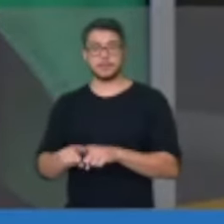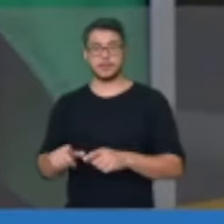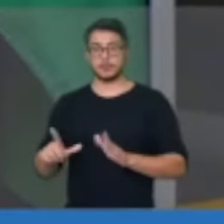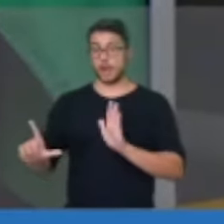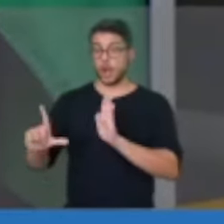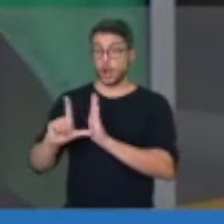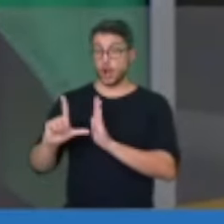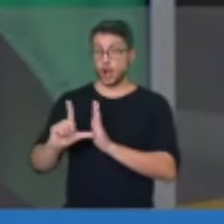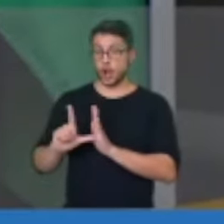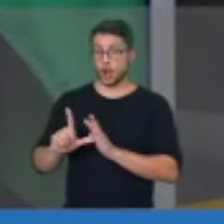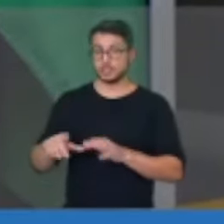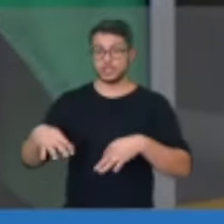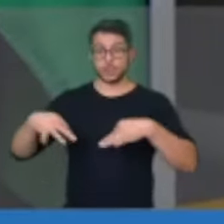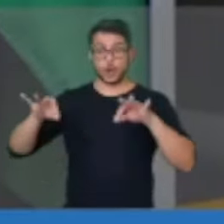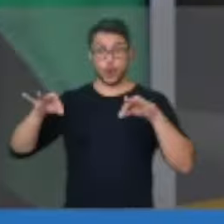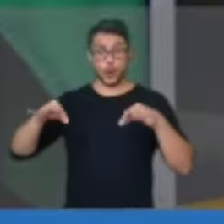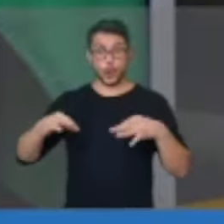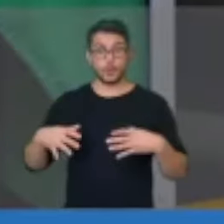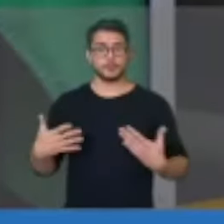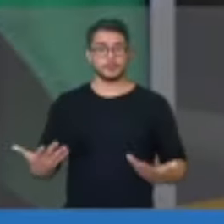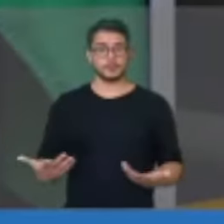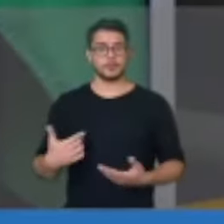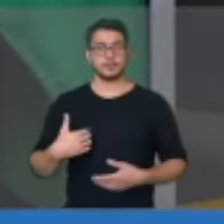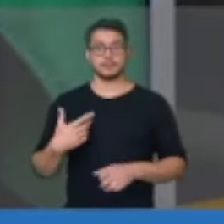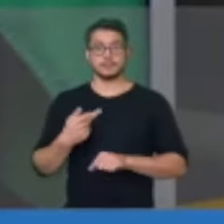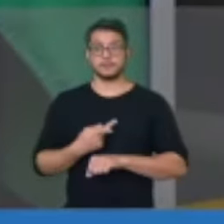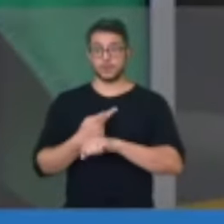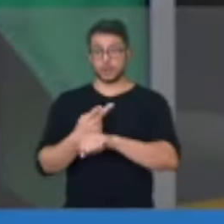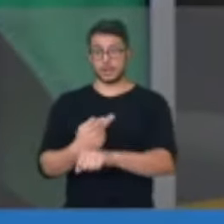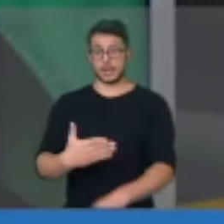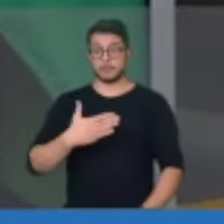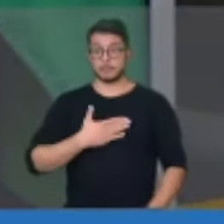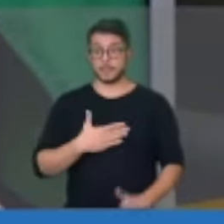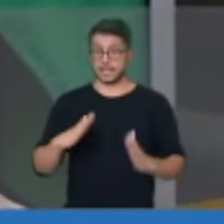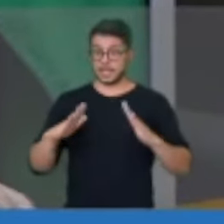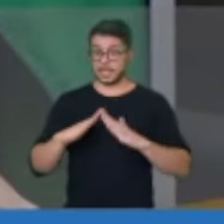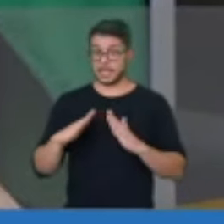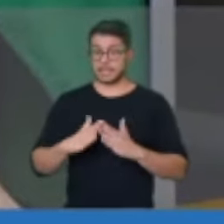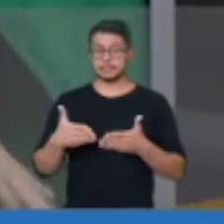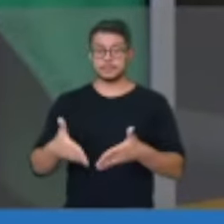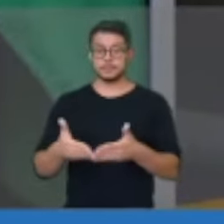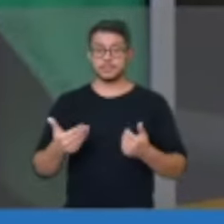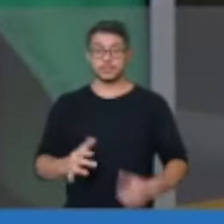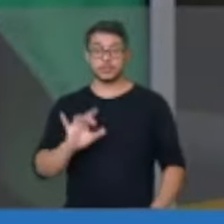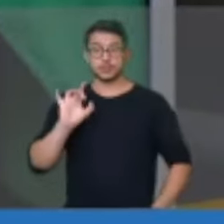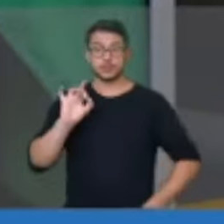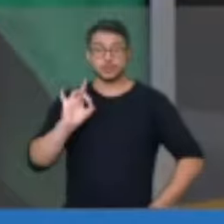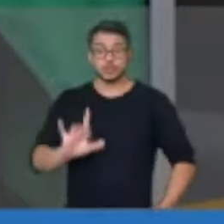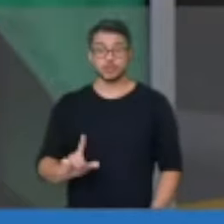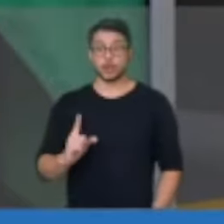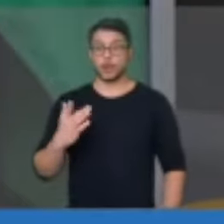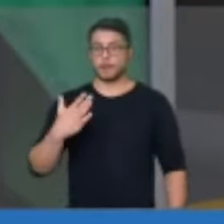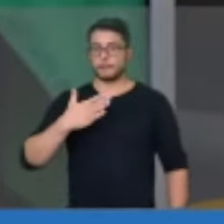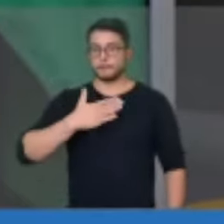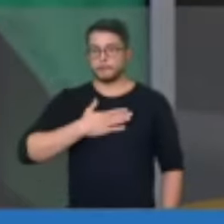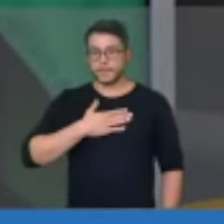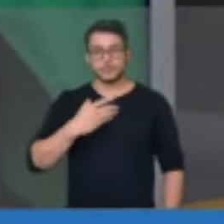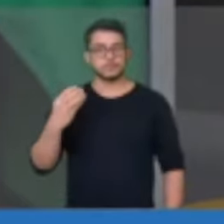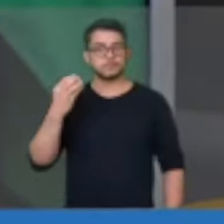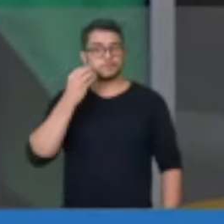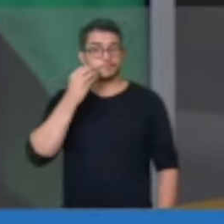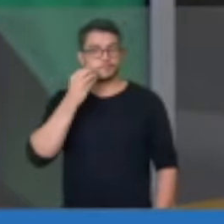minha casa e a única coisa que eles pediram foi o meu celular. Não pegaram os documentos, não